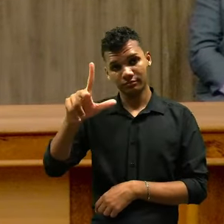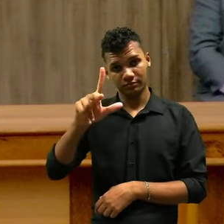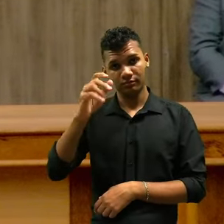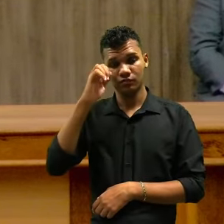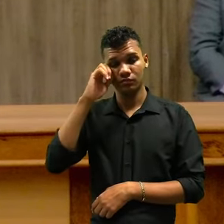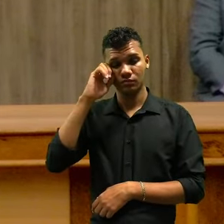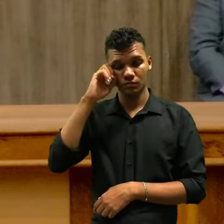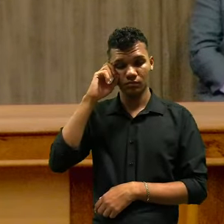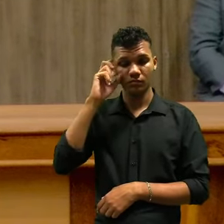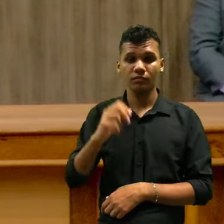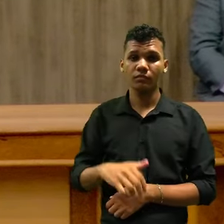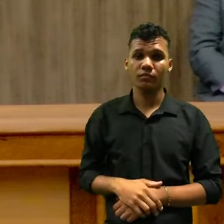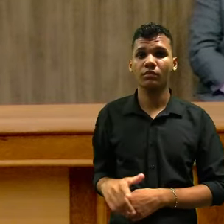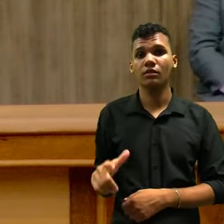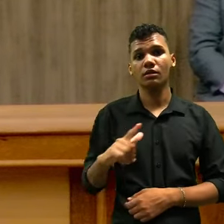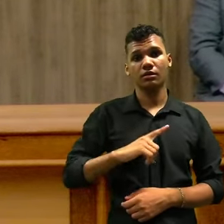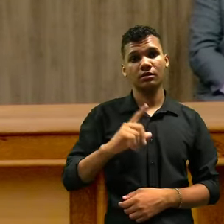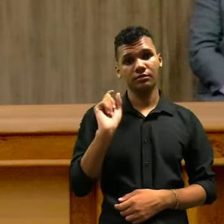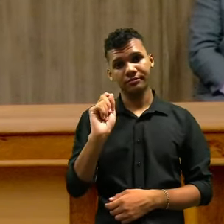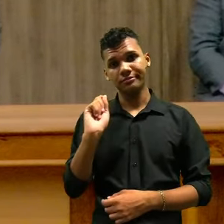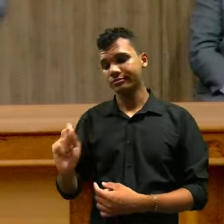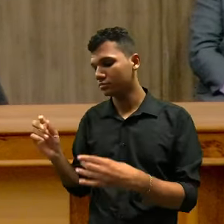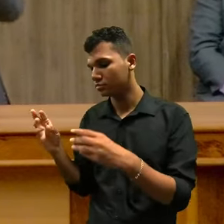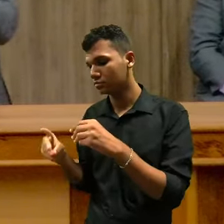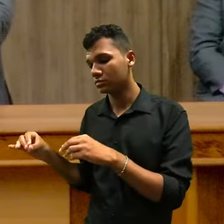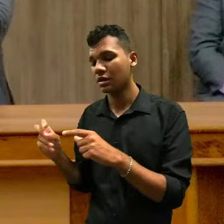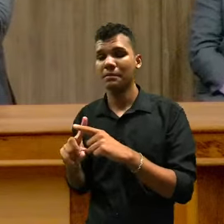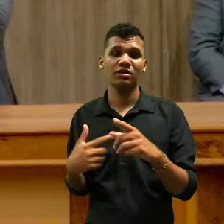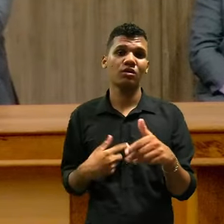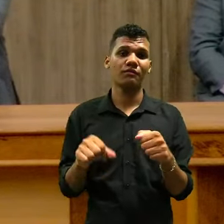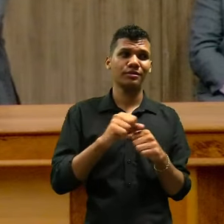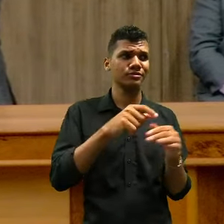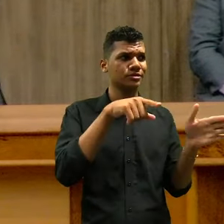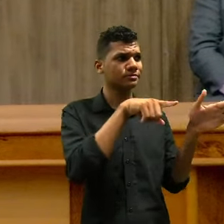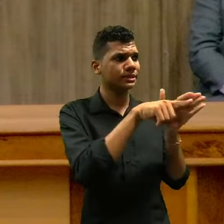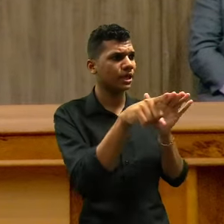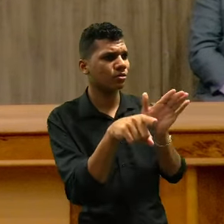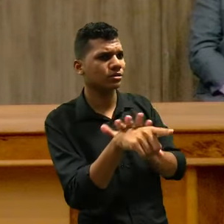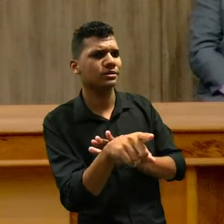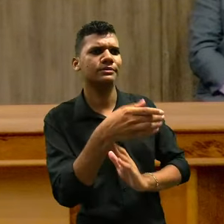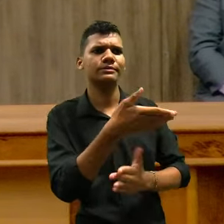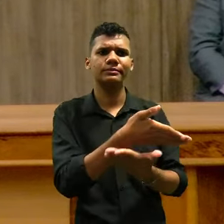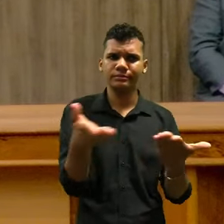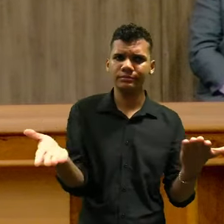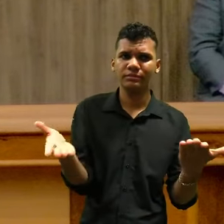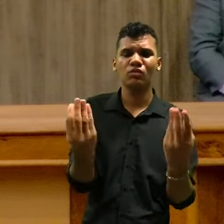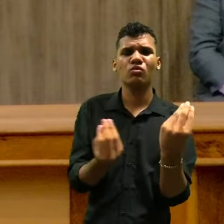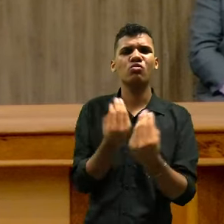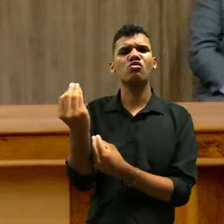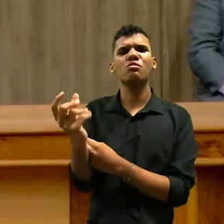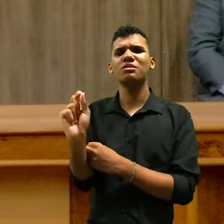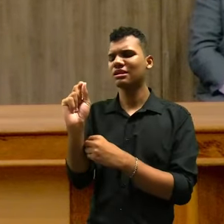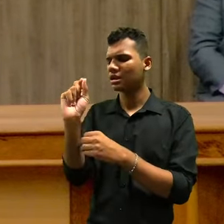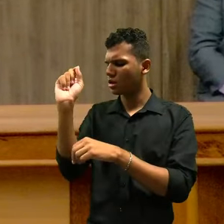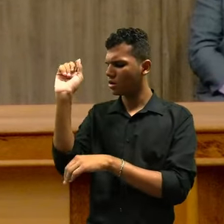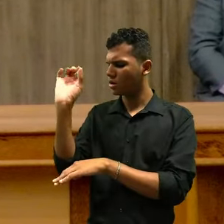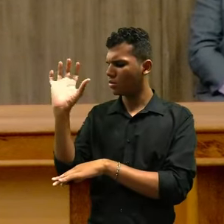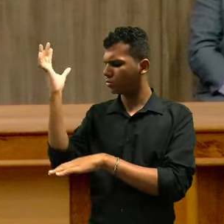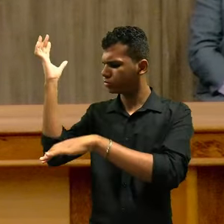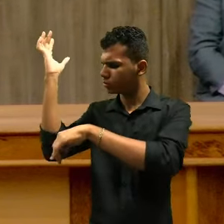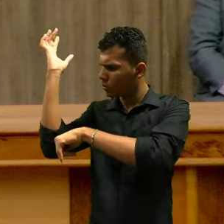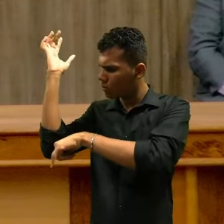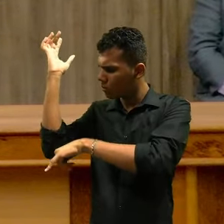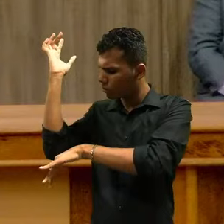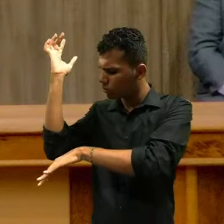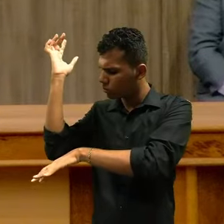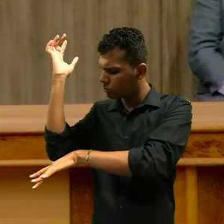lá ele tinha Terra porque eu faço uma pergunta aqui para os irmãos como é que a raiz cresce ela cresce